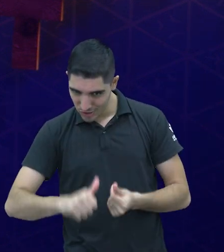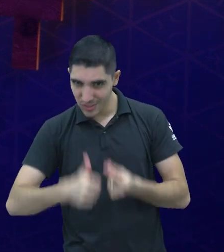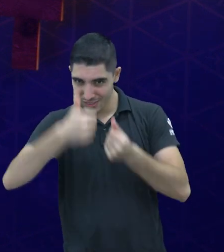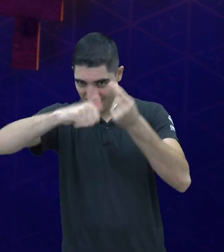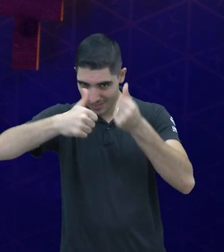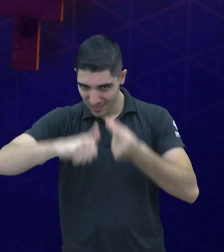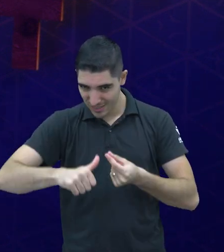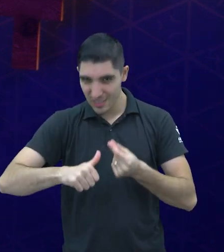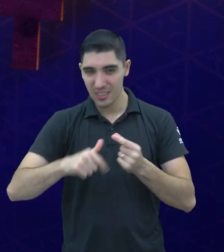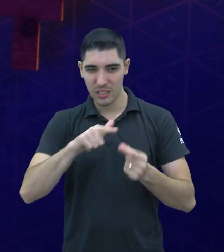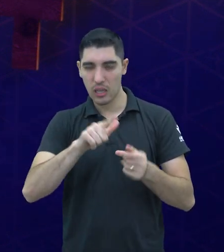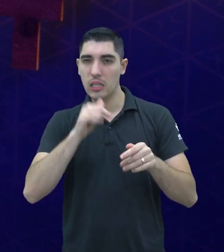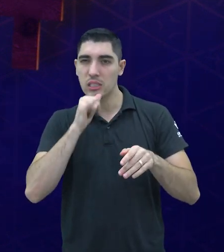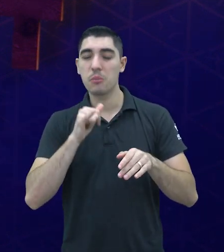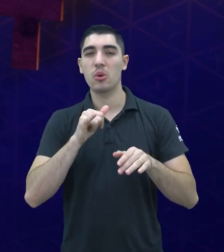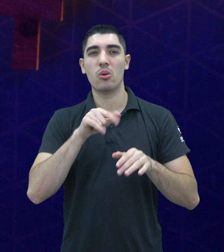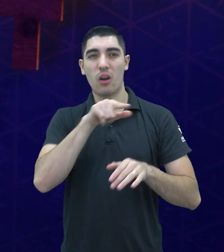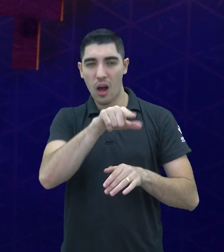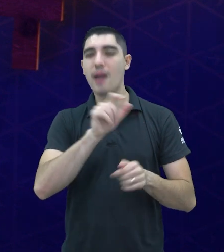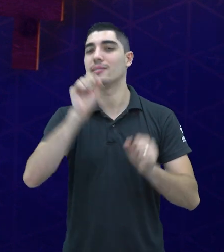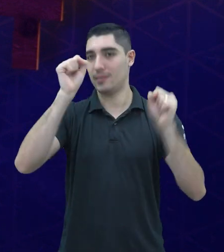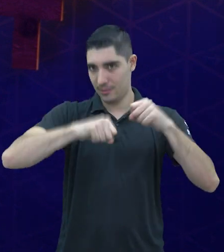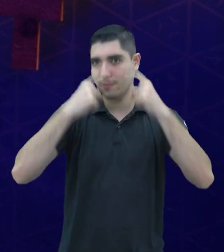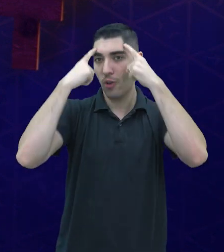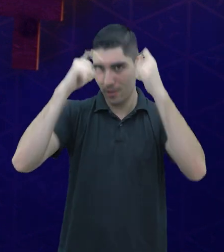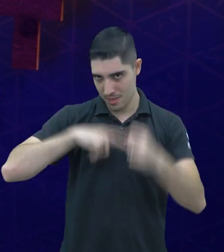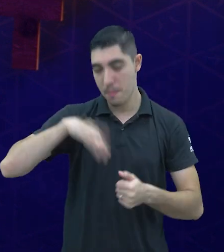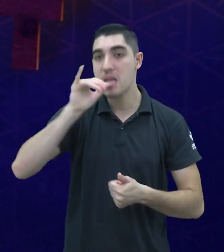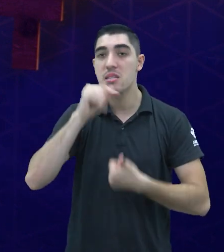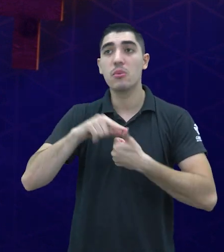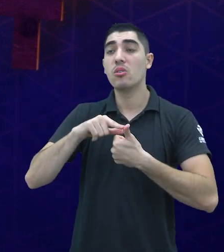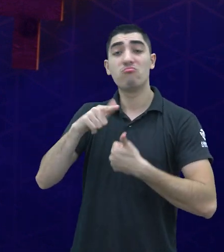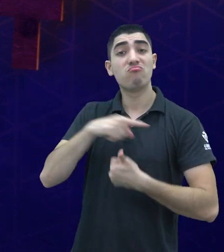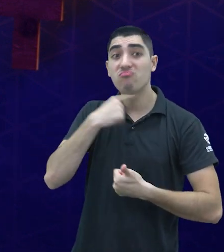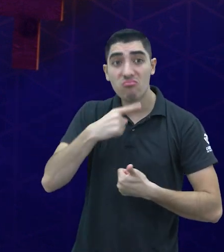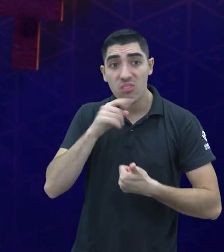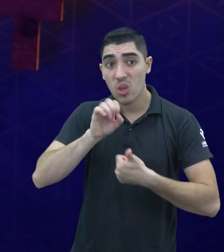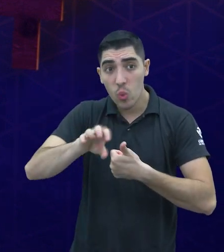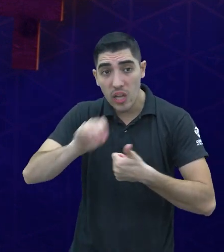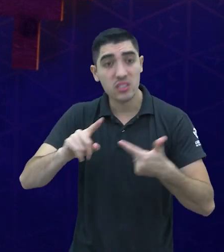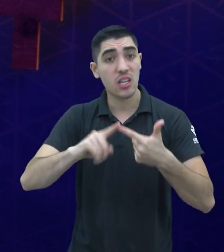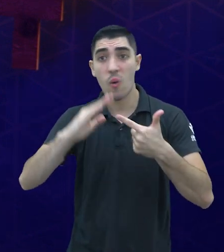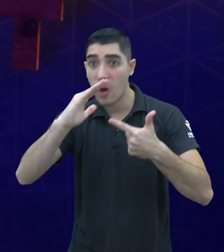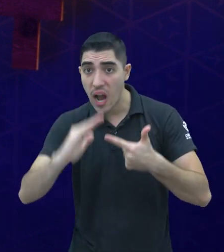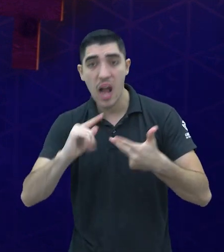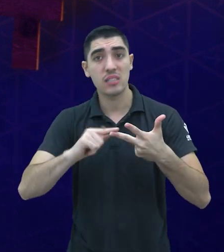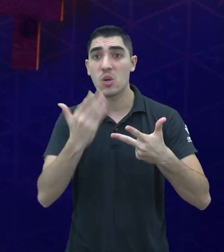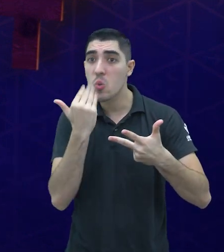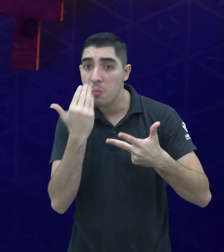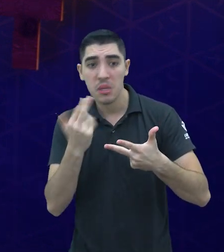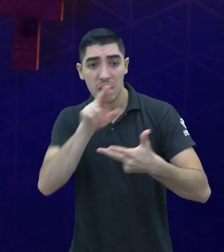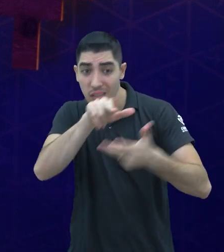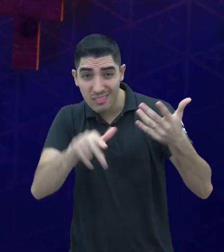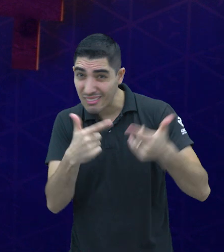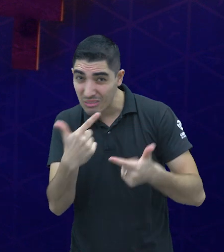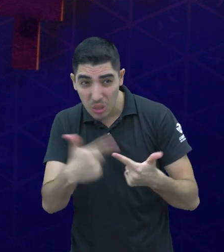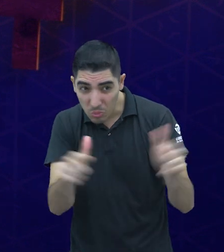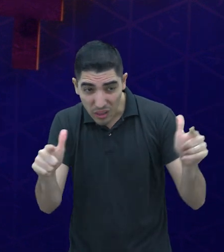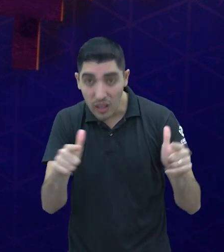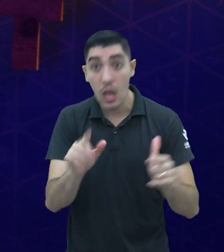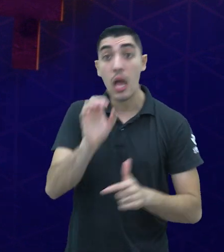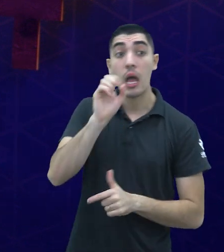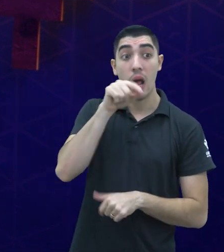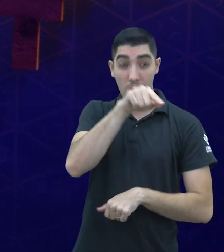mais violentos. Então, quanto mais acesso à saúde, educação, moradia e tal, e as